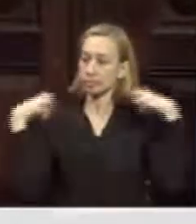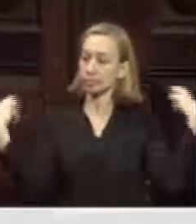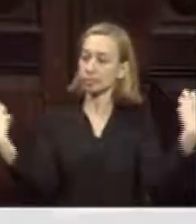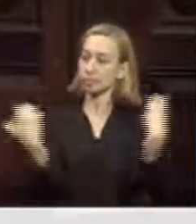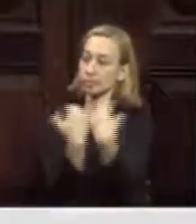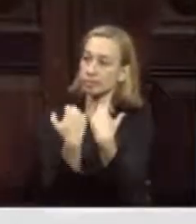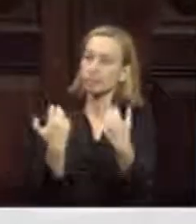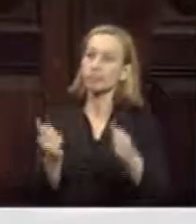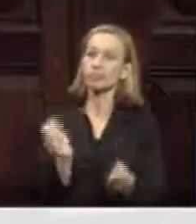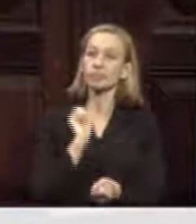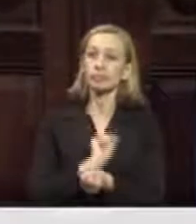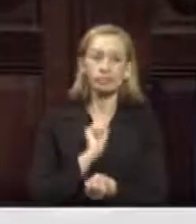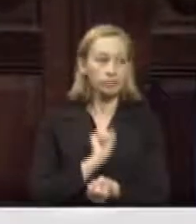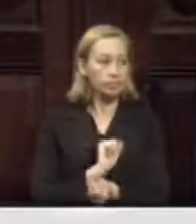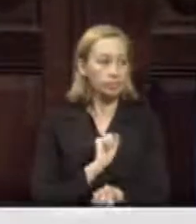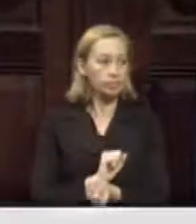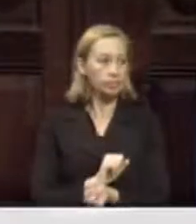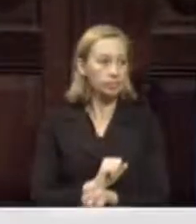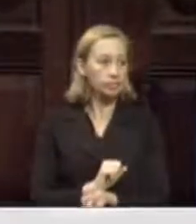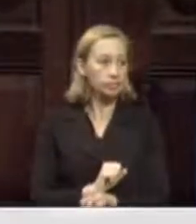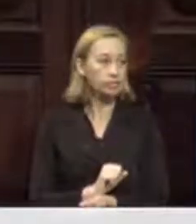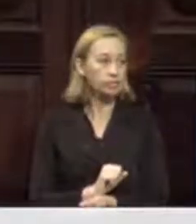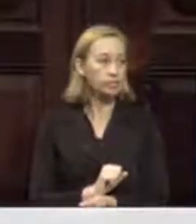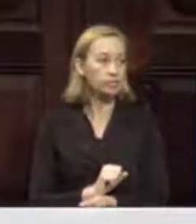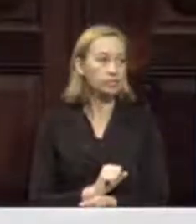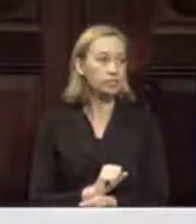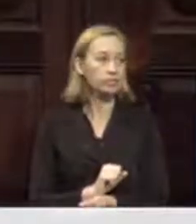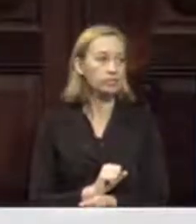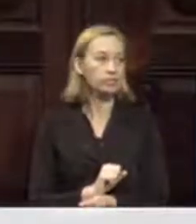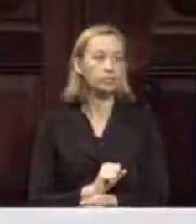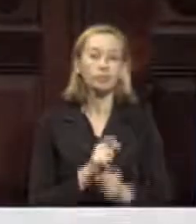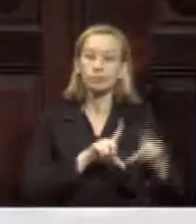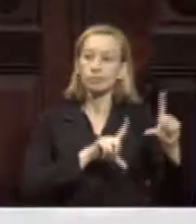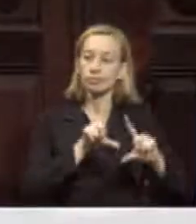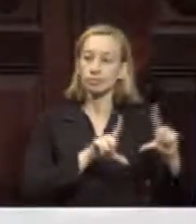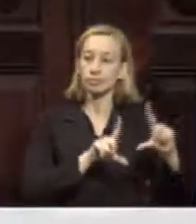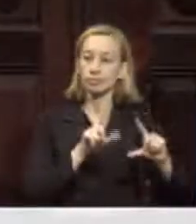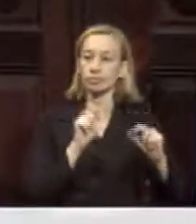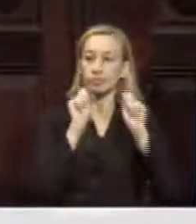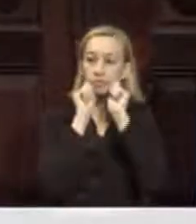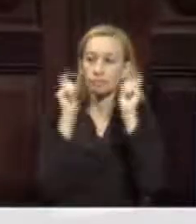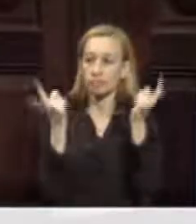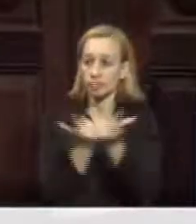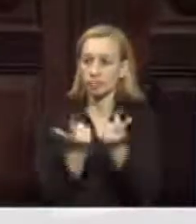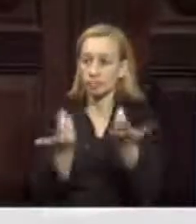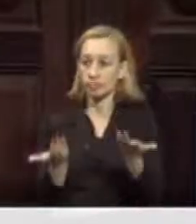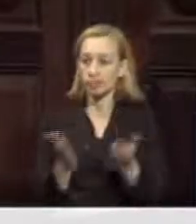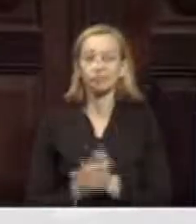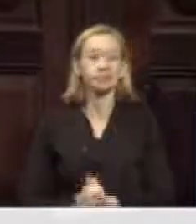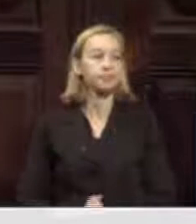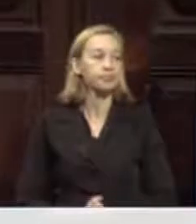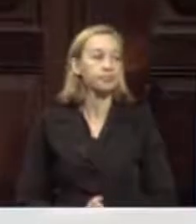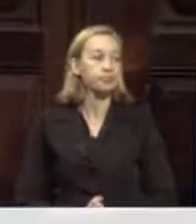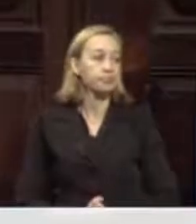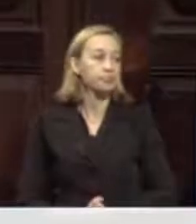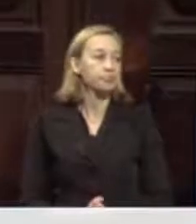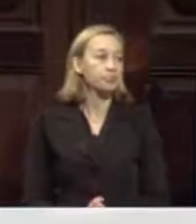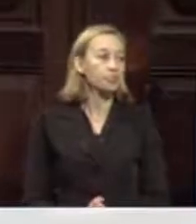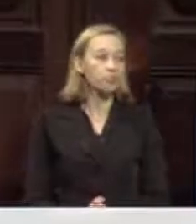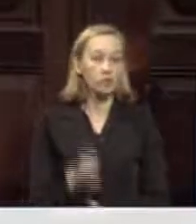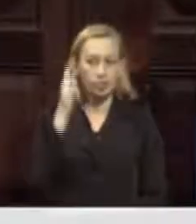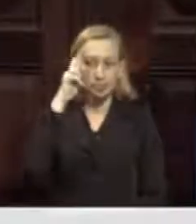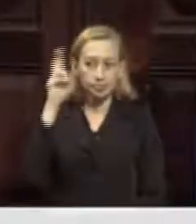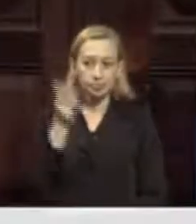aqueles que me assistem pela TV Alerj e aqueles que me acompanham pelas redes sociais. Senhor